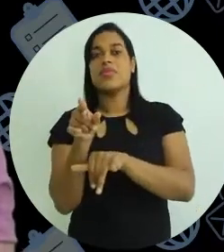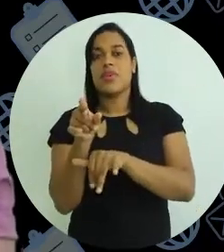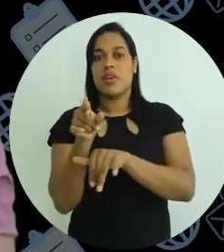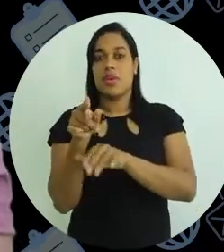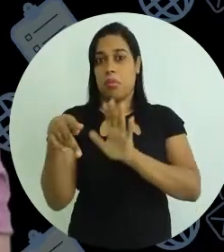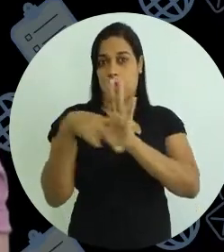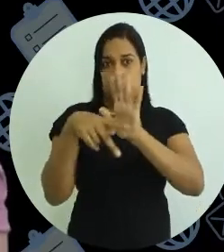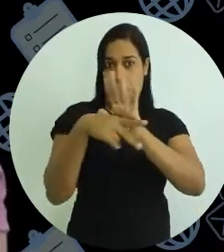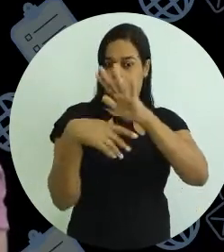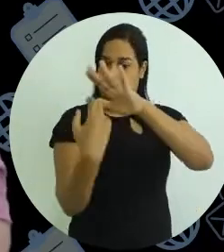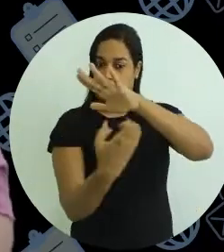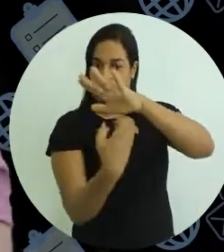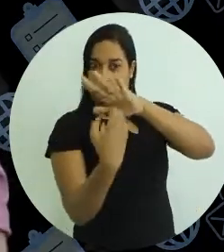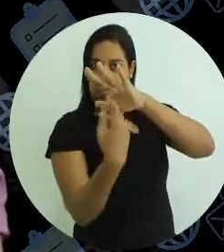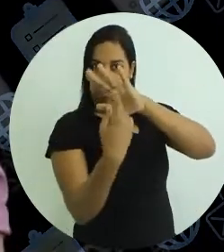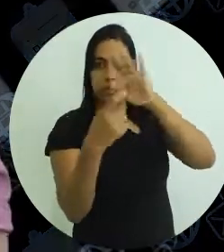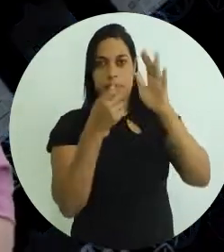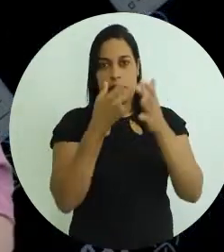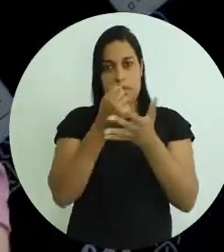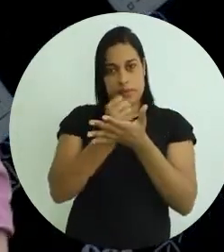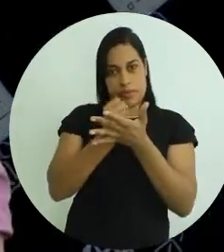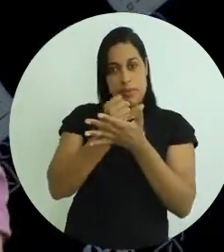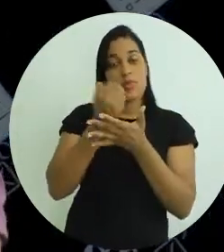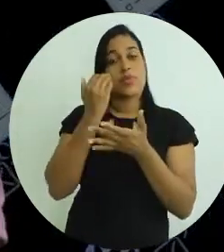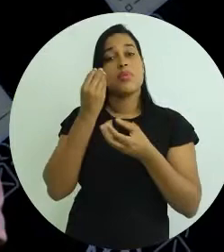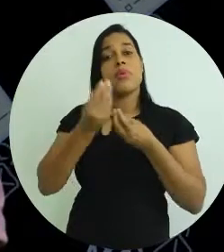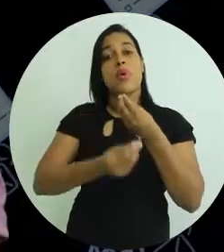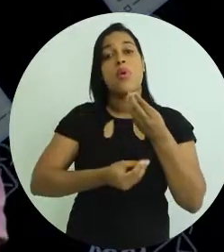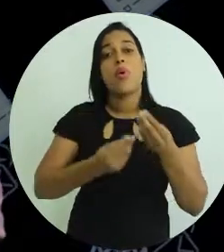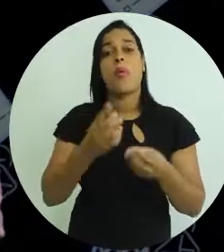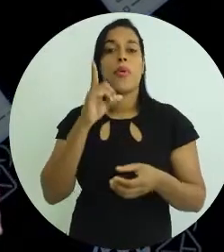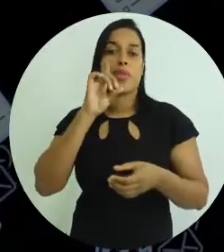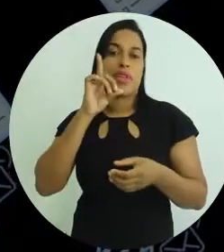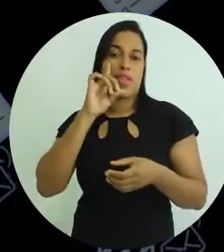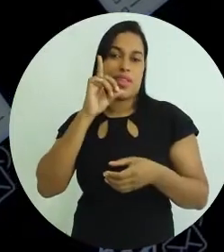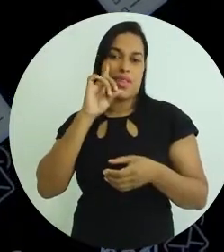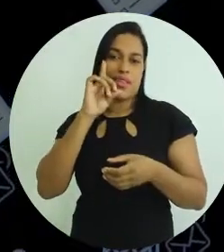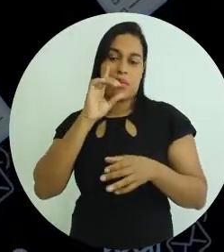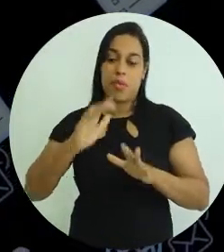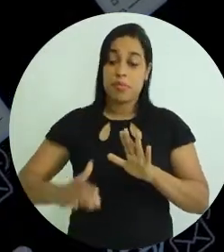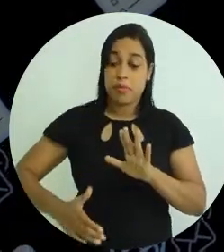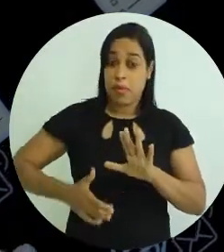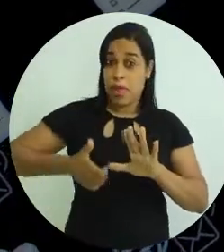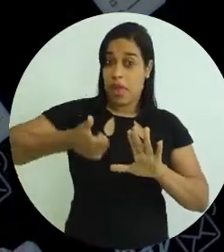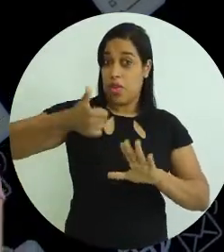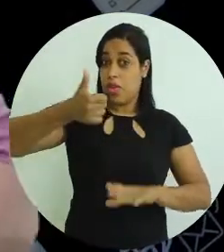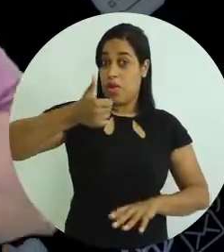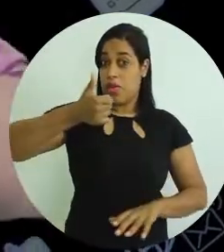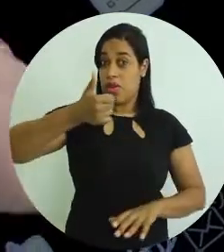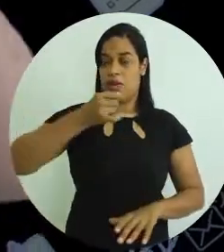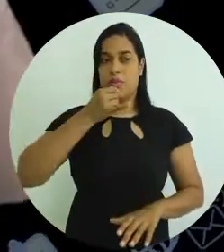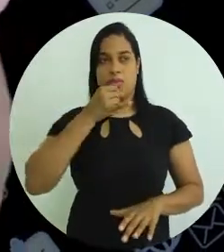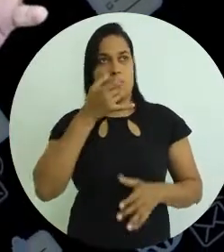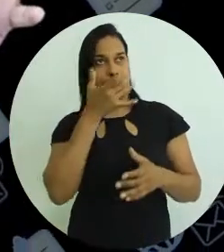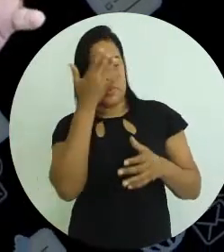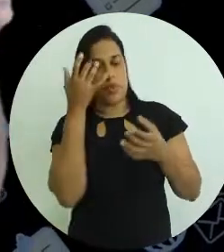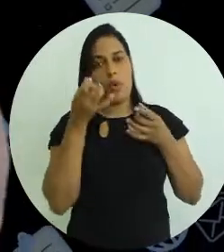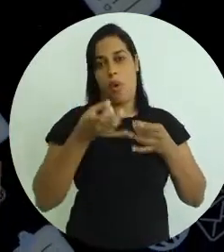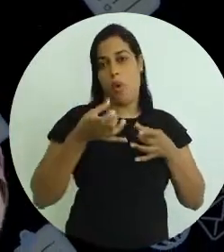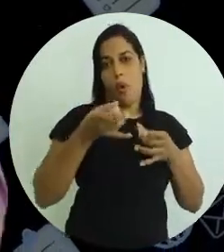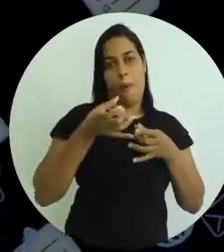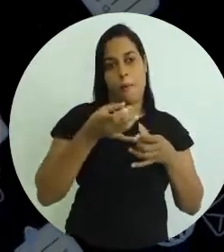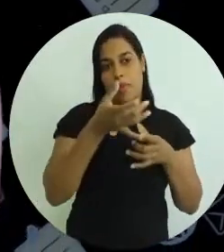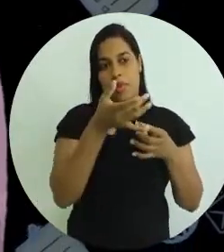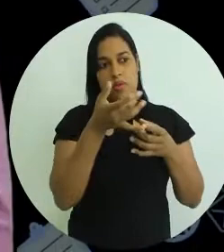da farmácia, precisa para saber como é que a sua farmácia pode atuar melhor. Ah, tem gente comprando muito remédio do fabricante